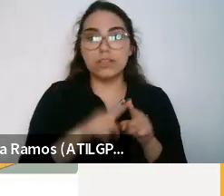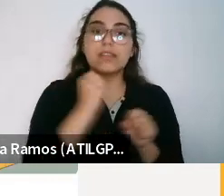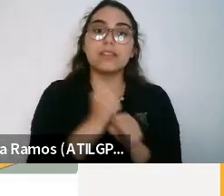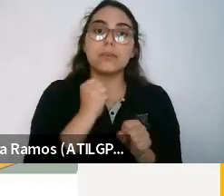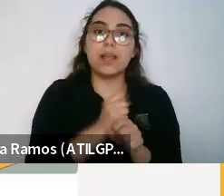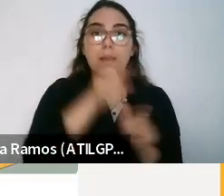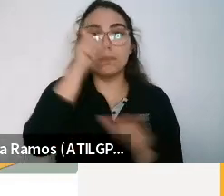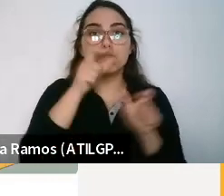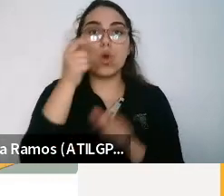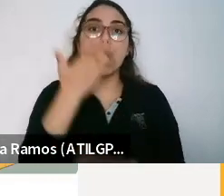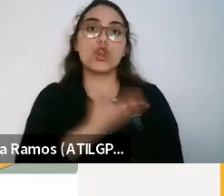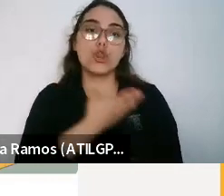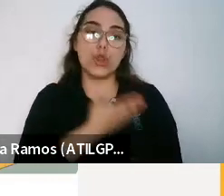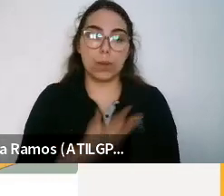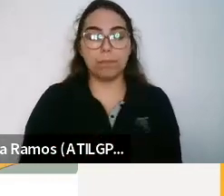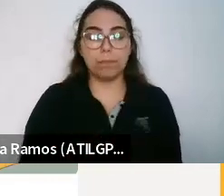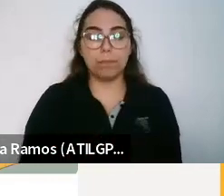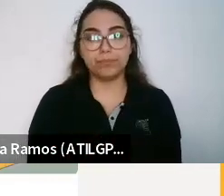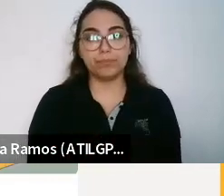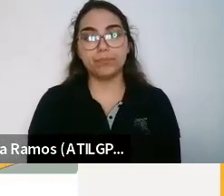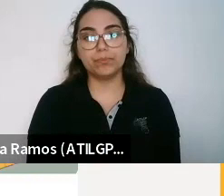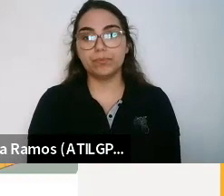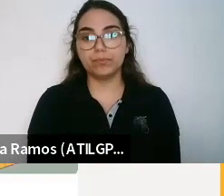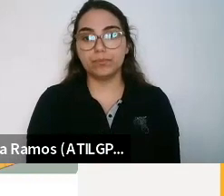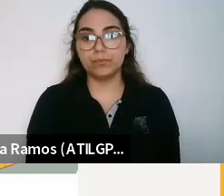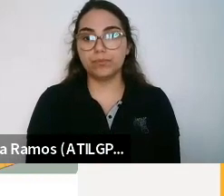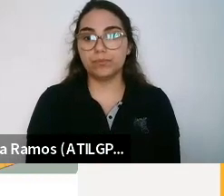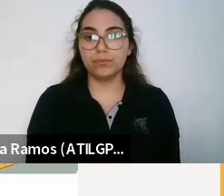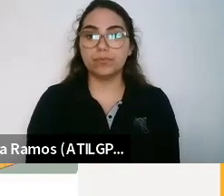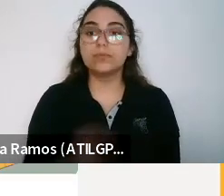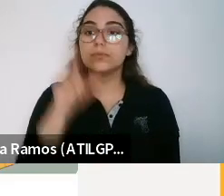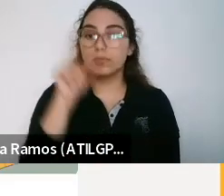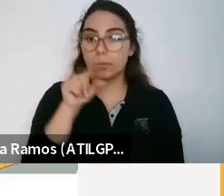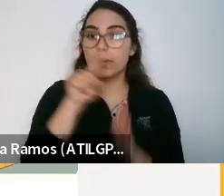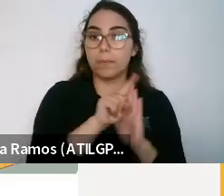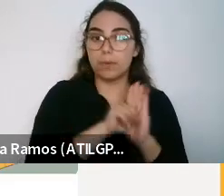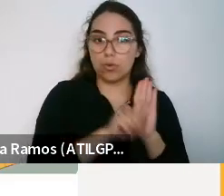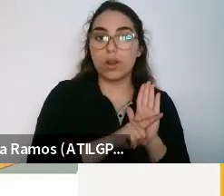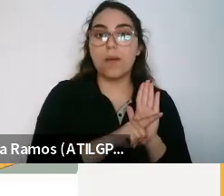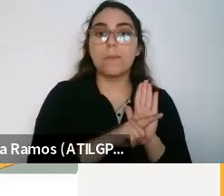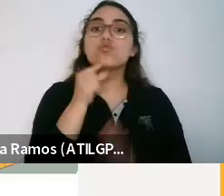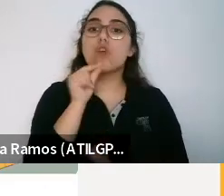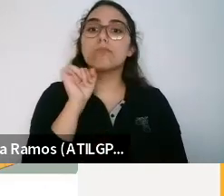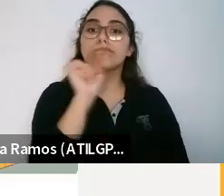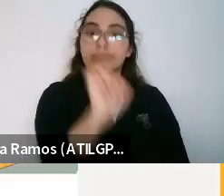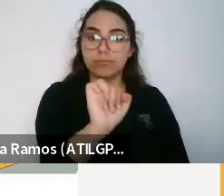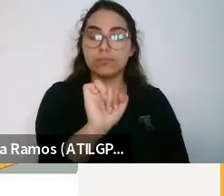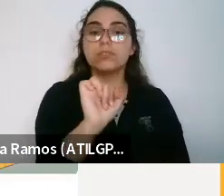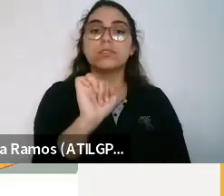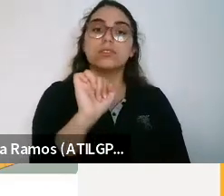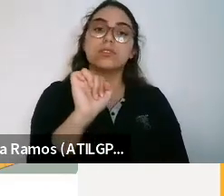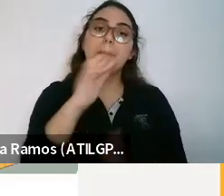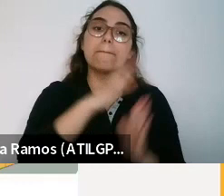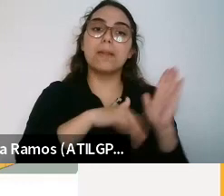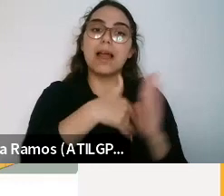Dependências. E nós também utilizamos muito um programa que é o Plano B, que é um programa nacional